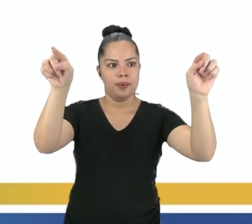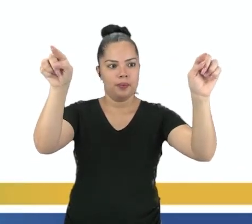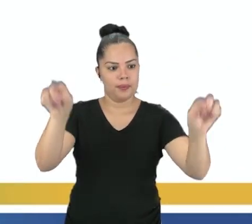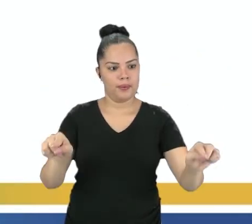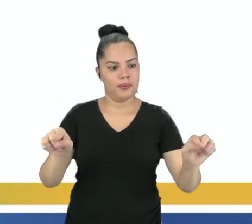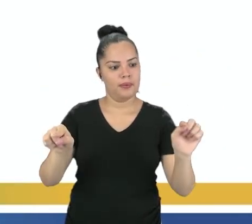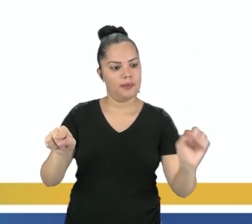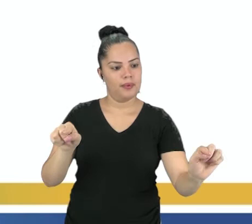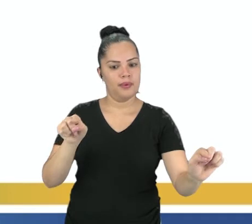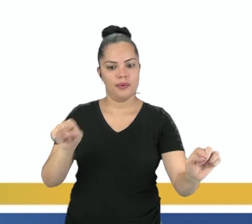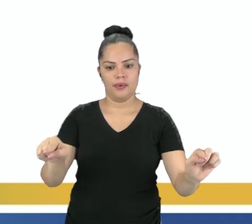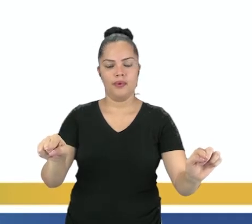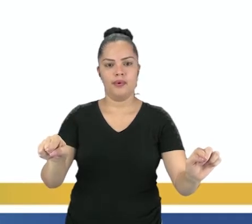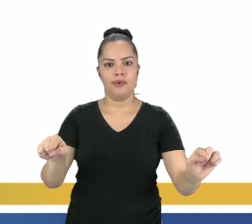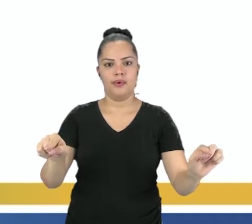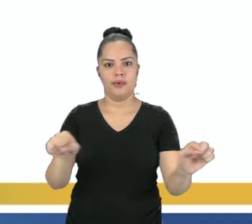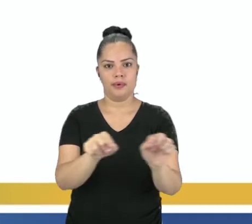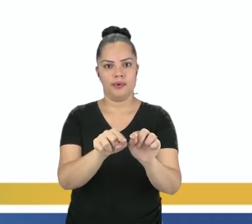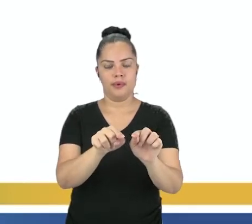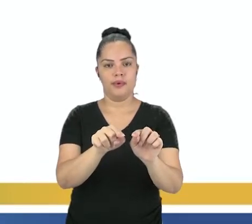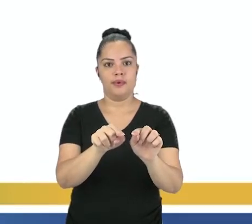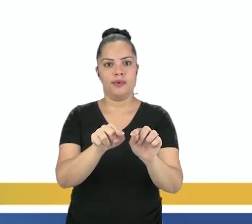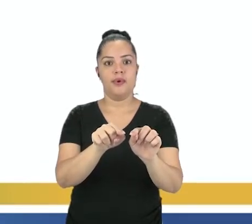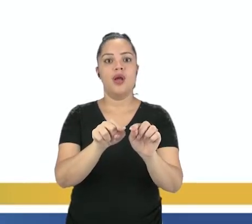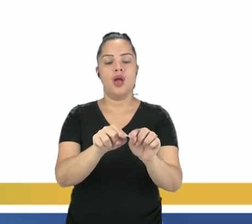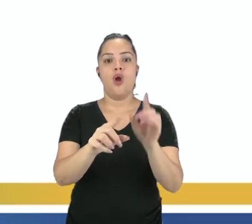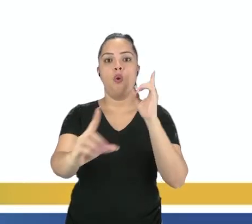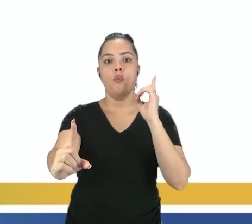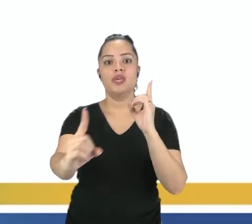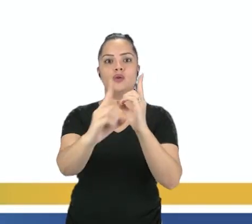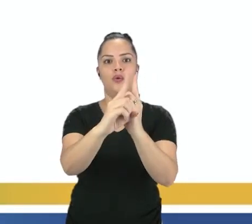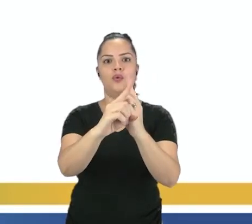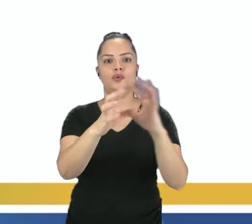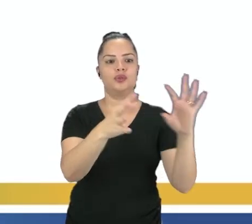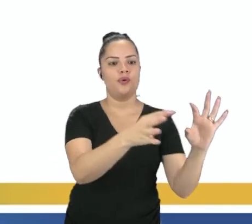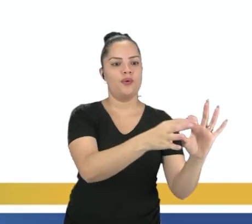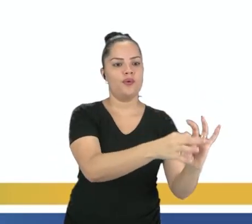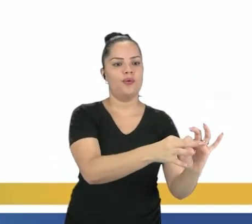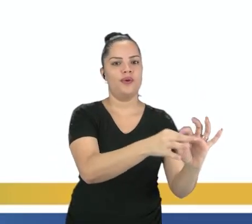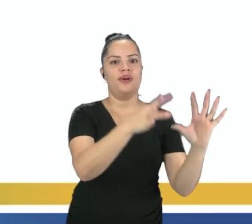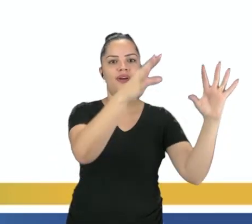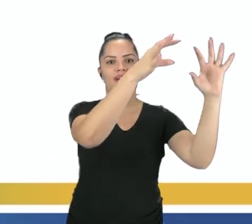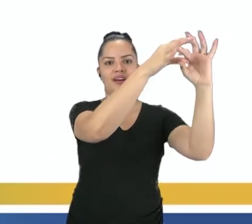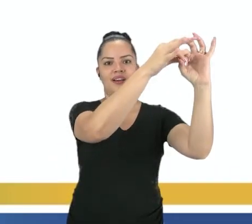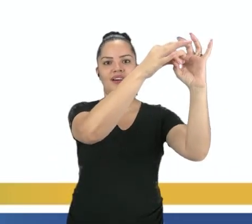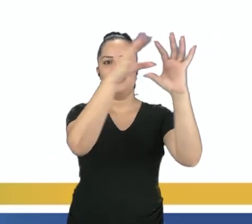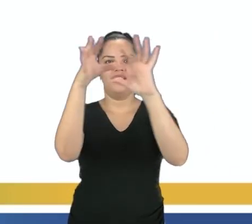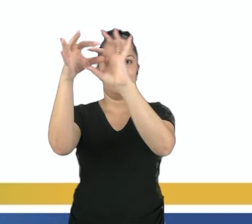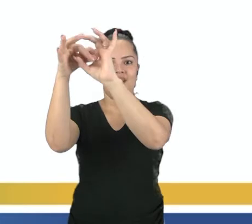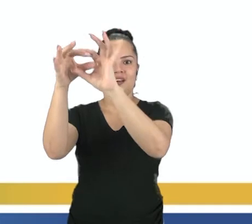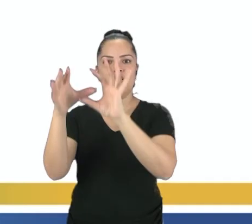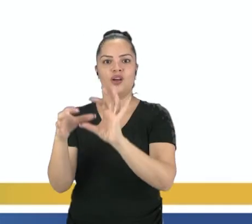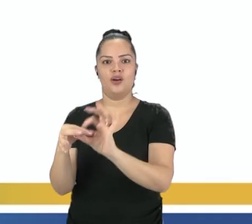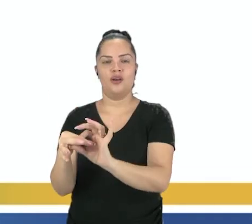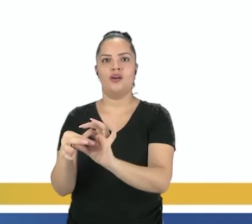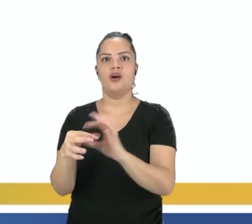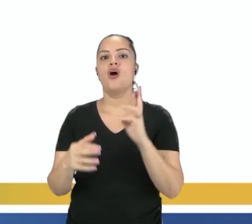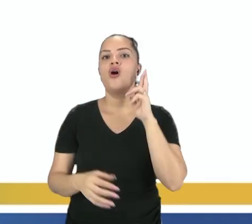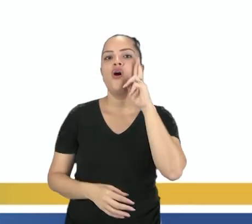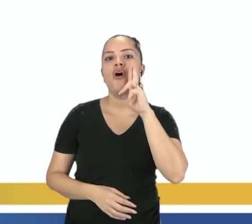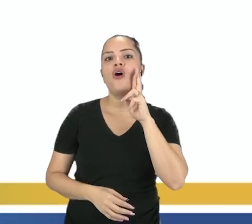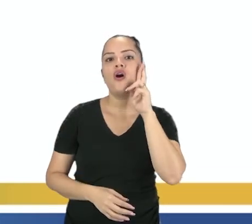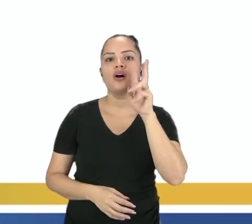aí o vértice, ó, é o encontro das arestas. Então, onde nós temos aí esses pontinhos rosas, nós chamamos de vértice,